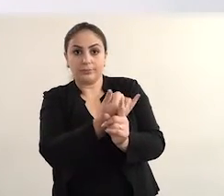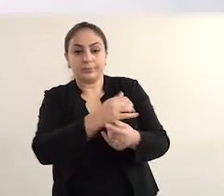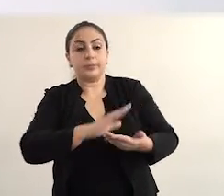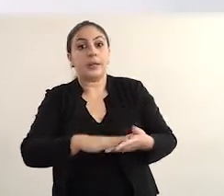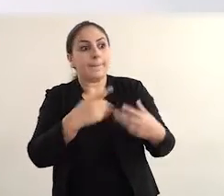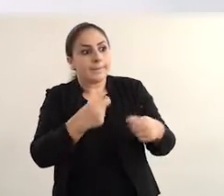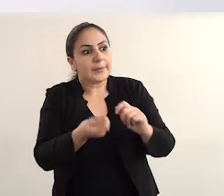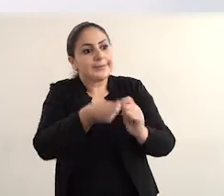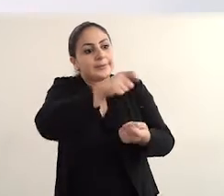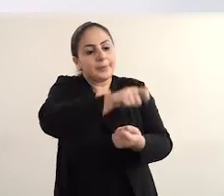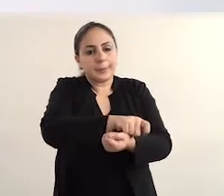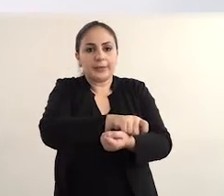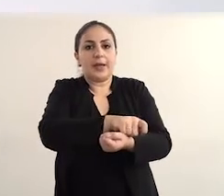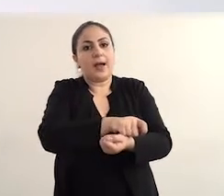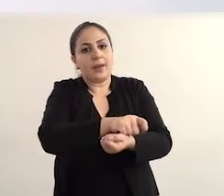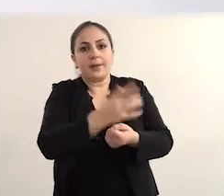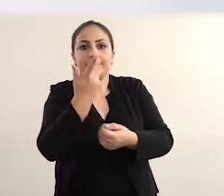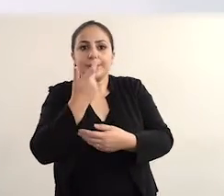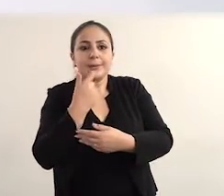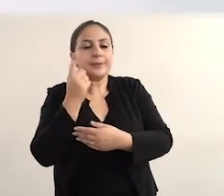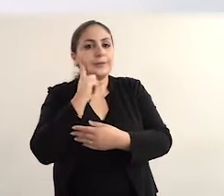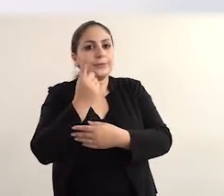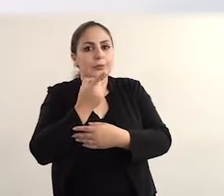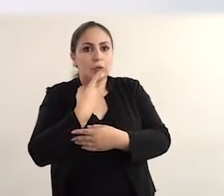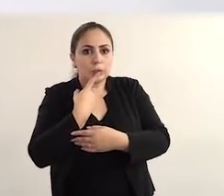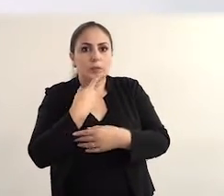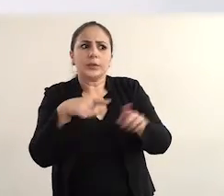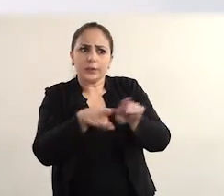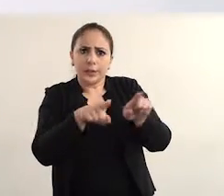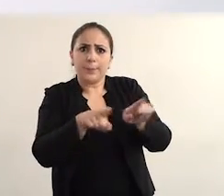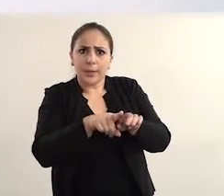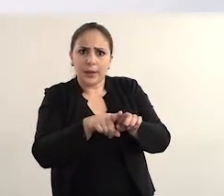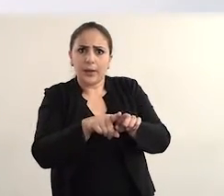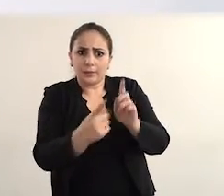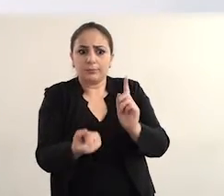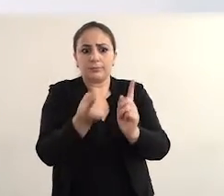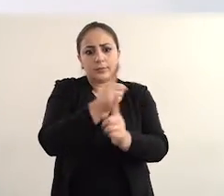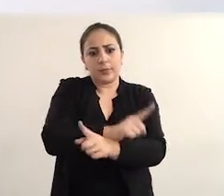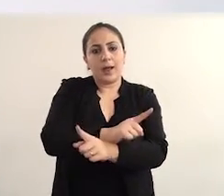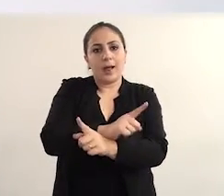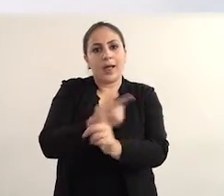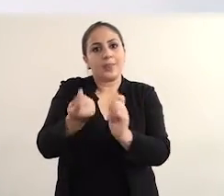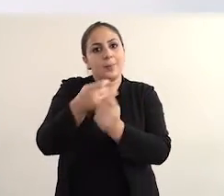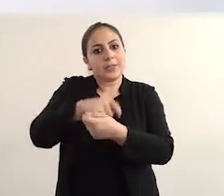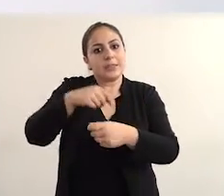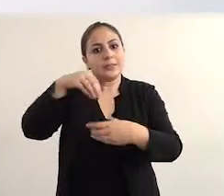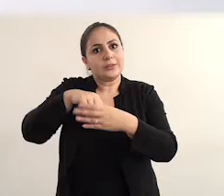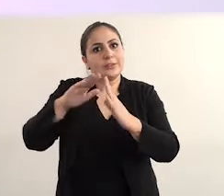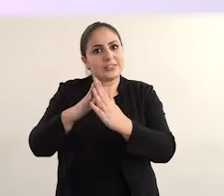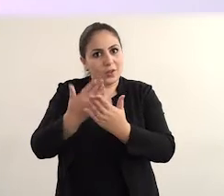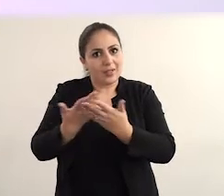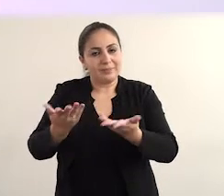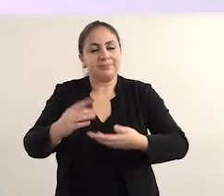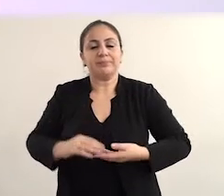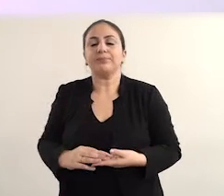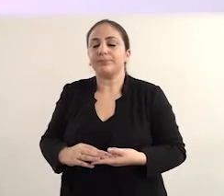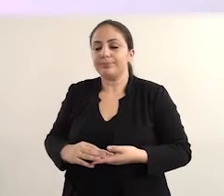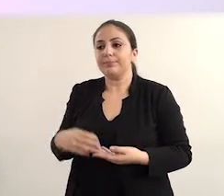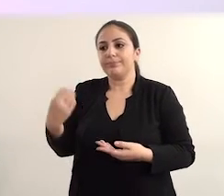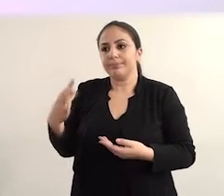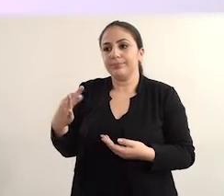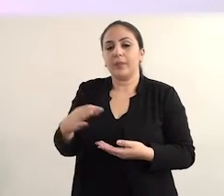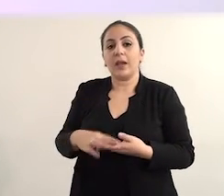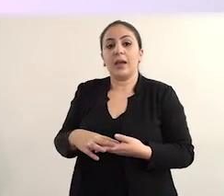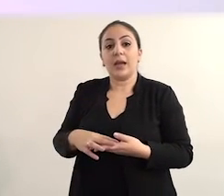se adaptar, né, à criança surda, e eles também, a criança também precisa se adaptar, né, na escola regular.